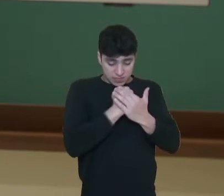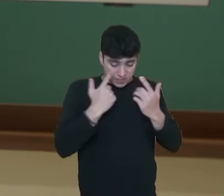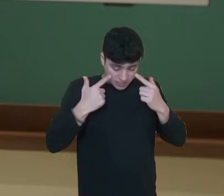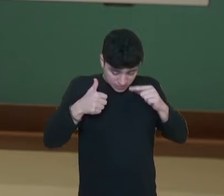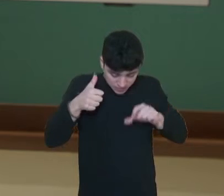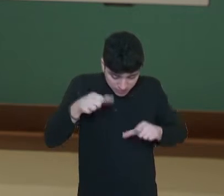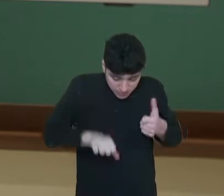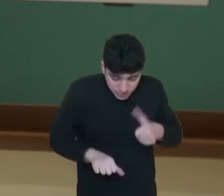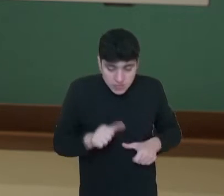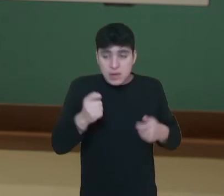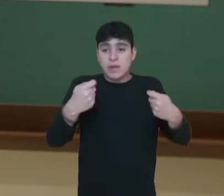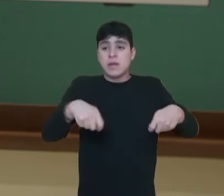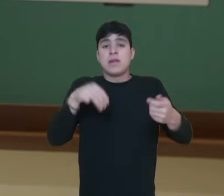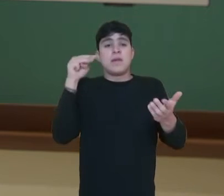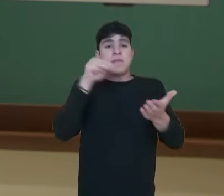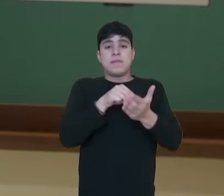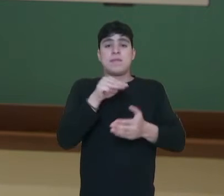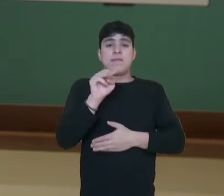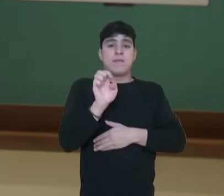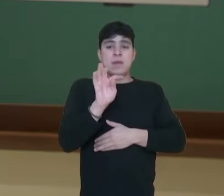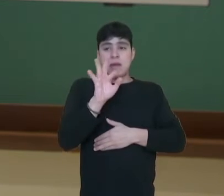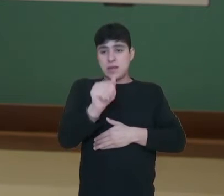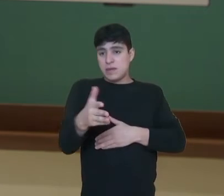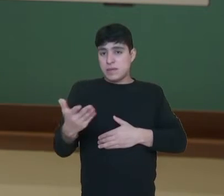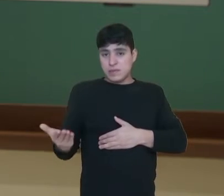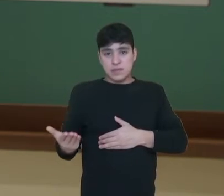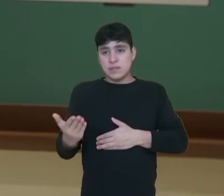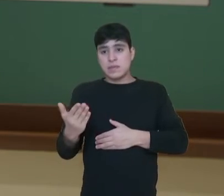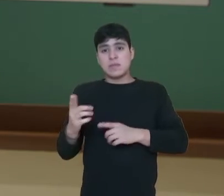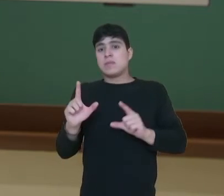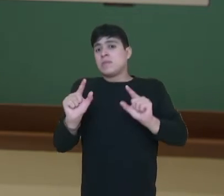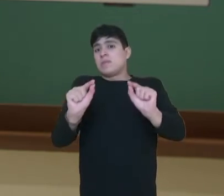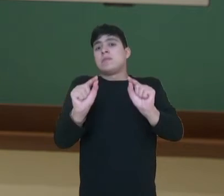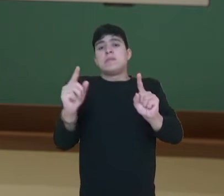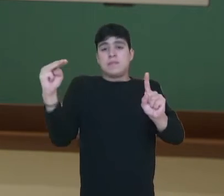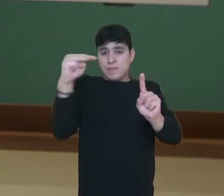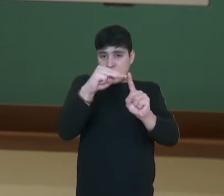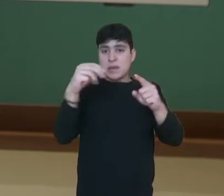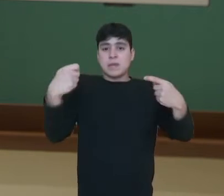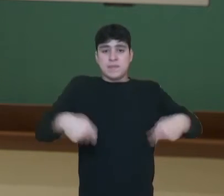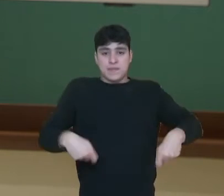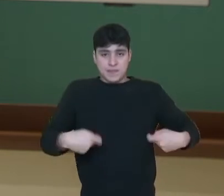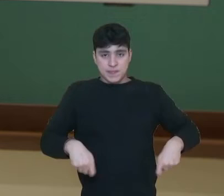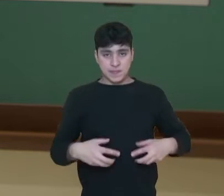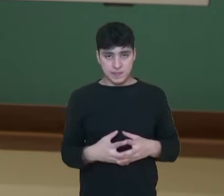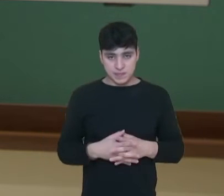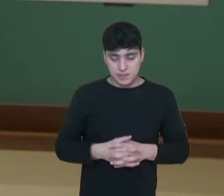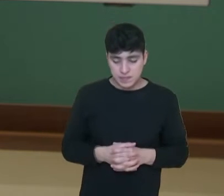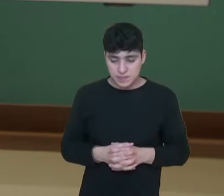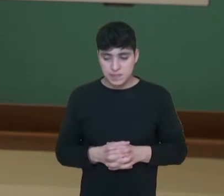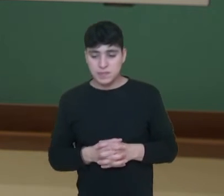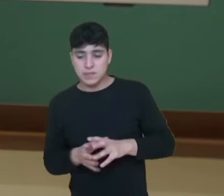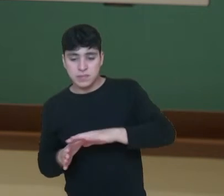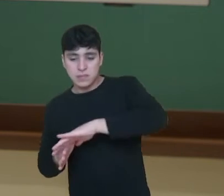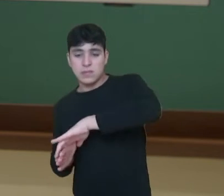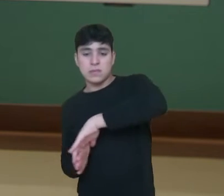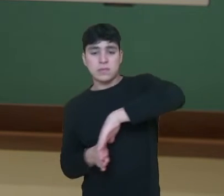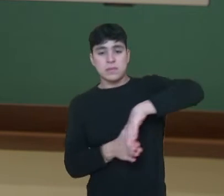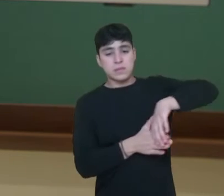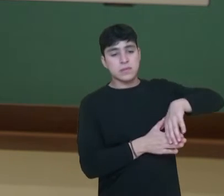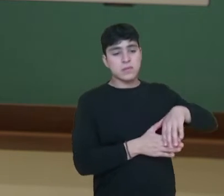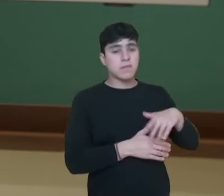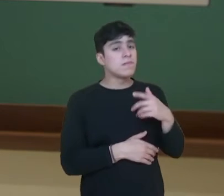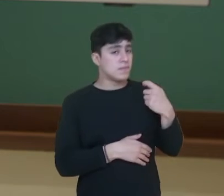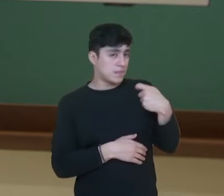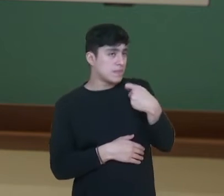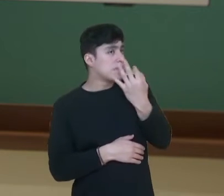meta estabelecida, a gente não vai se avaliar sem saber onde a gente queria chegar, certo? Pontos positivos. Então, a gente falou da autocrítica, né? Tem que